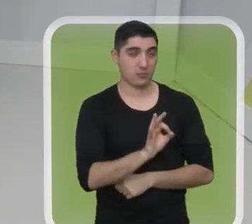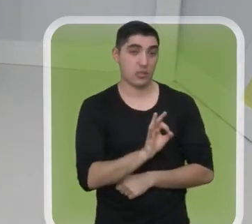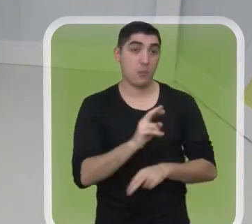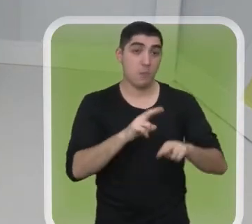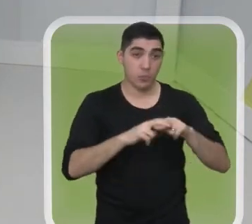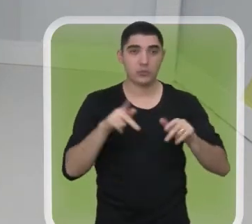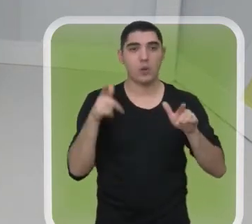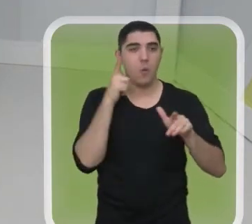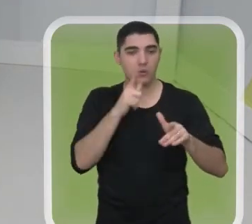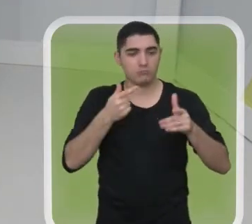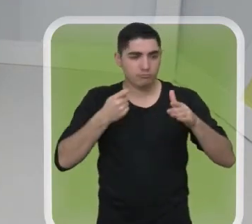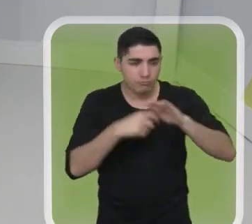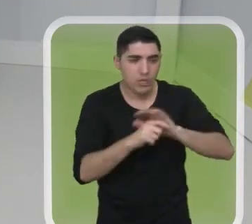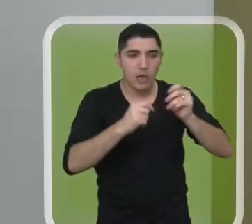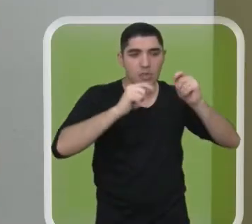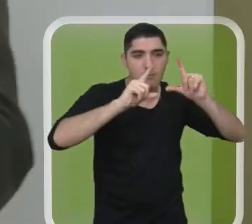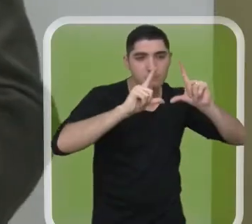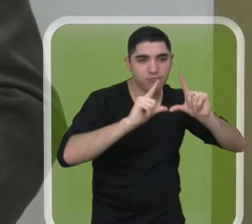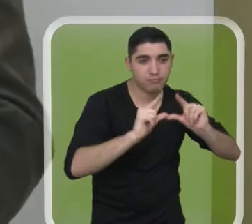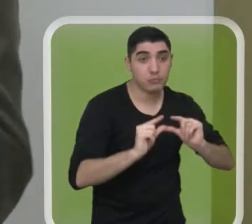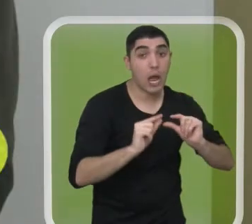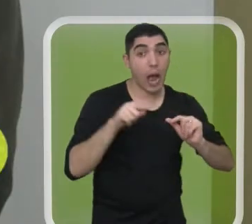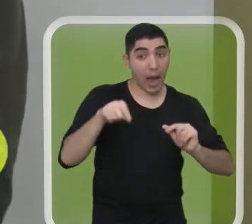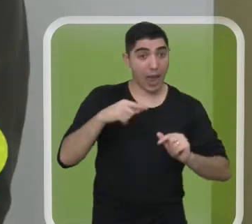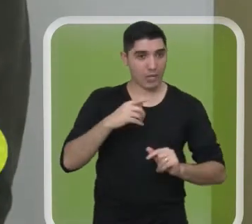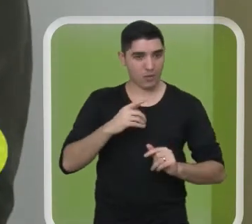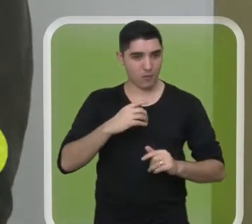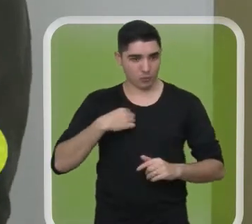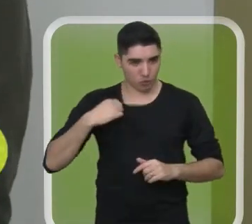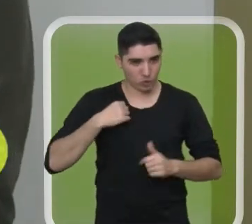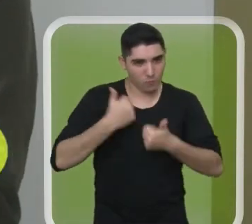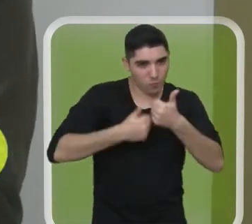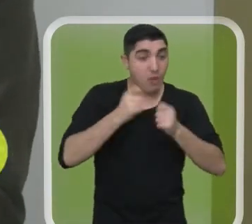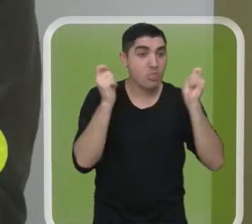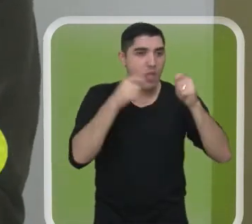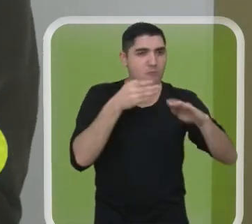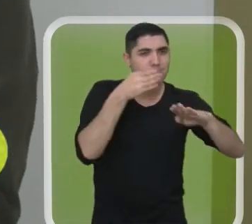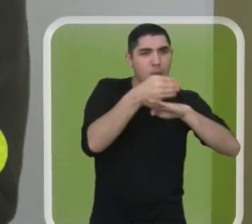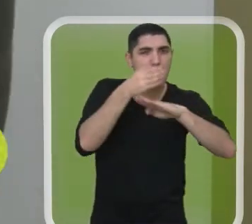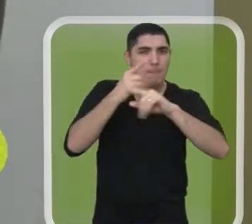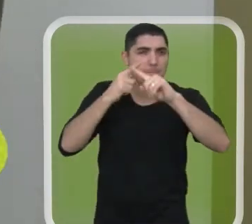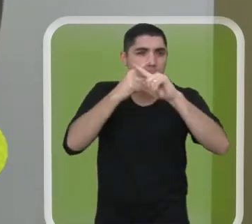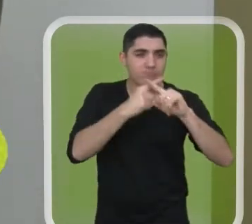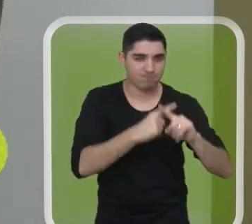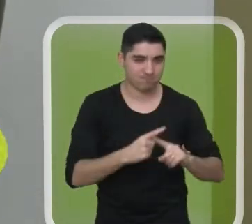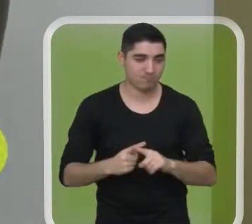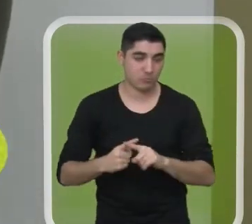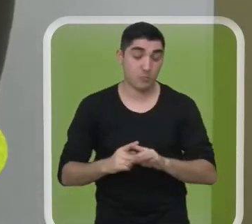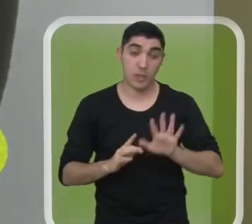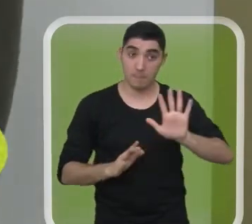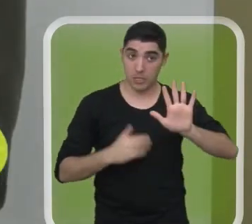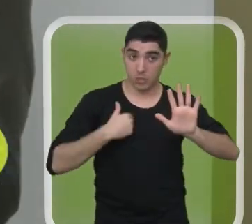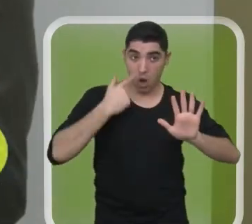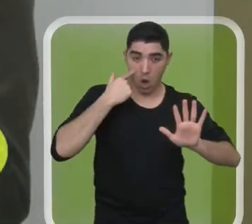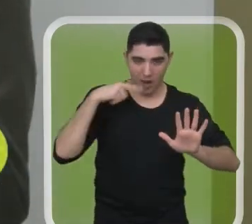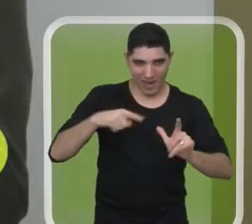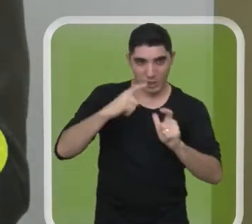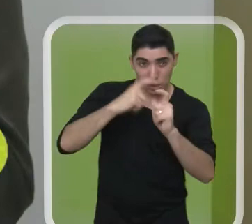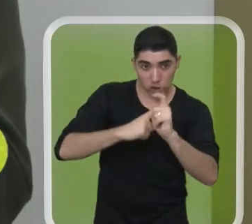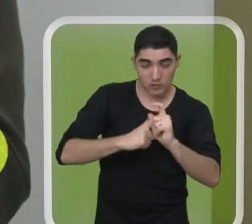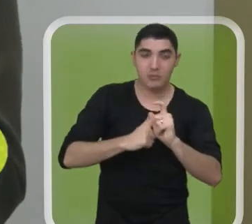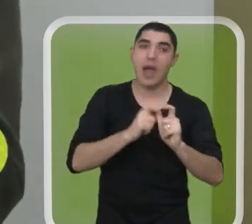investimento para o clube continuar disputando as competições e rendendo. Mas, sendo bem específico, a dívida, Fonseca, ela continua